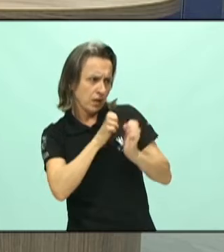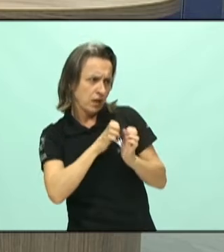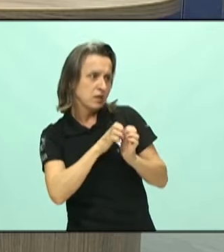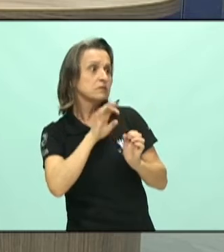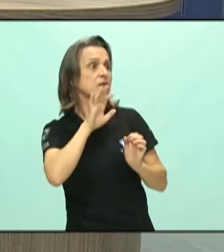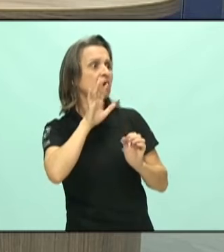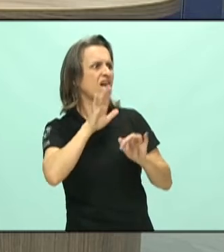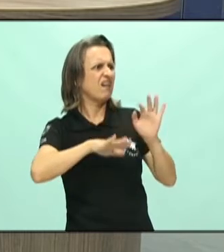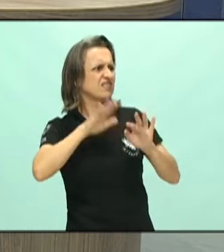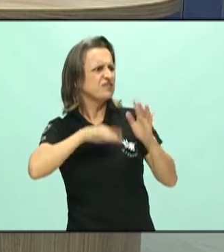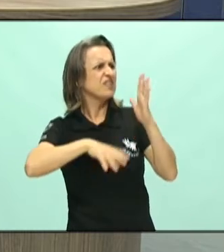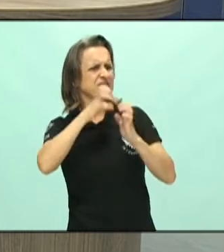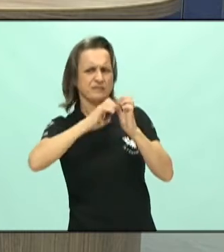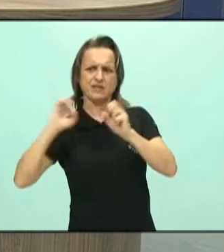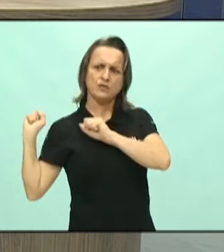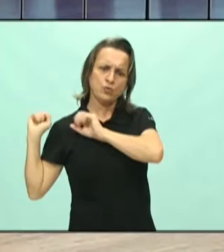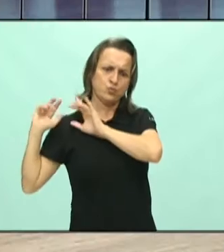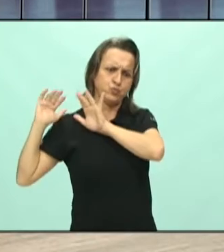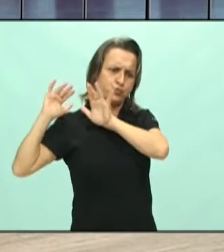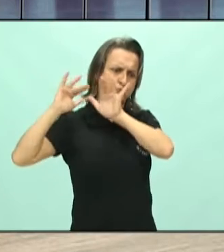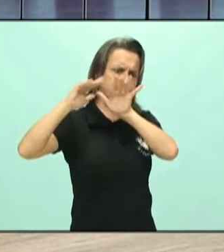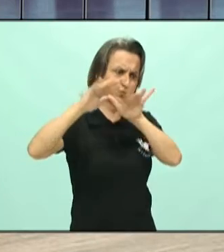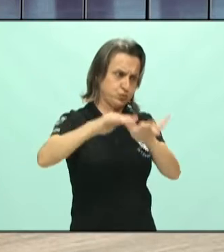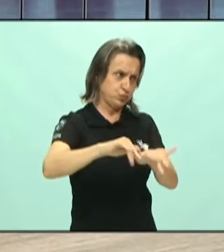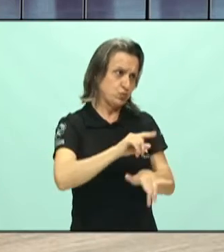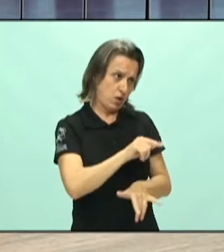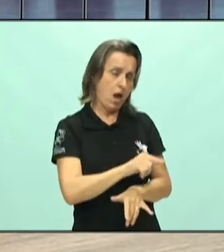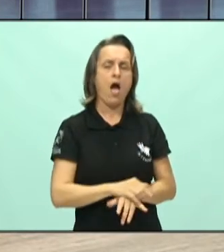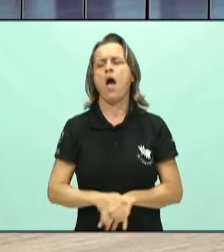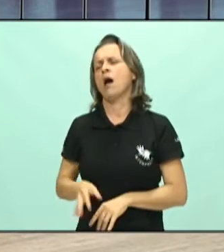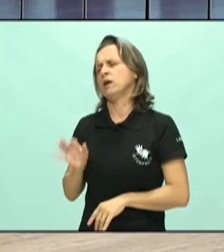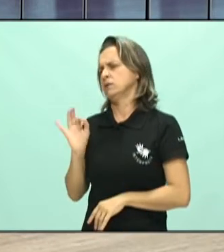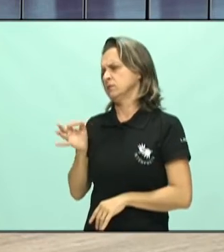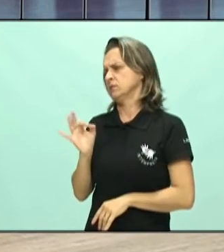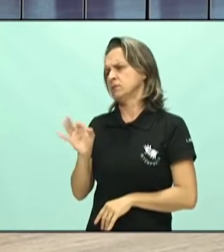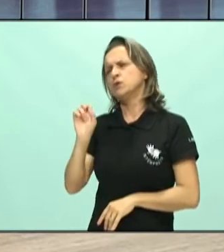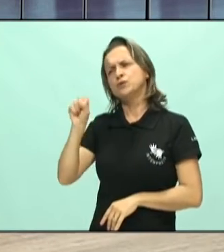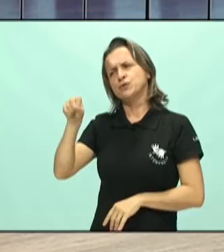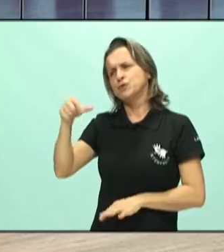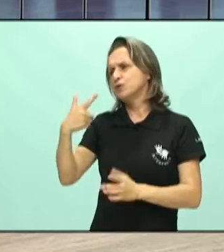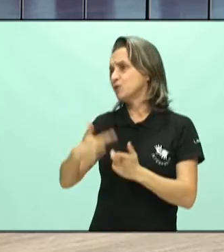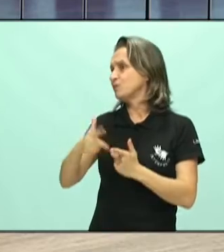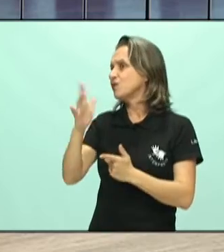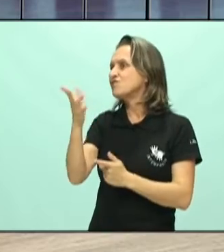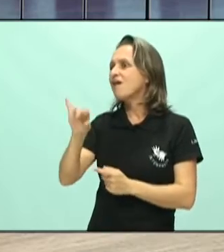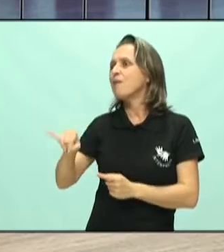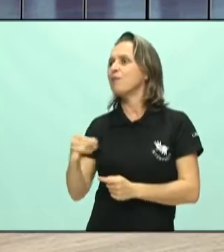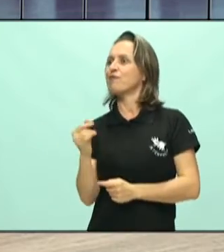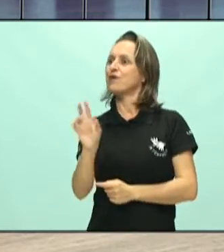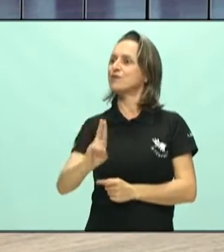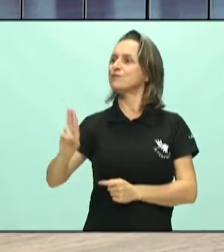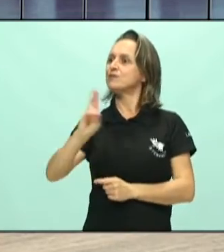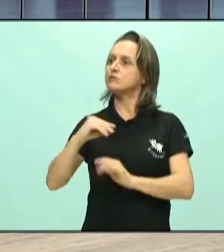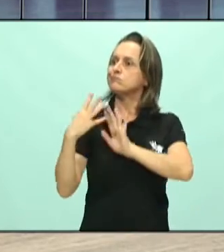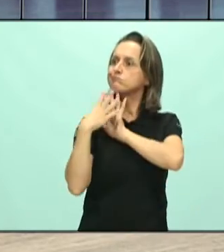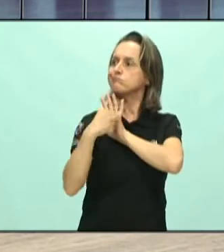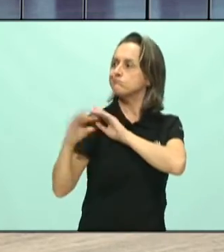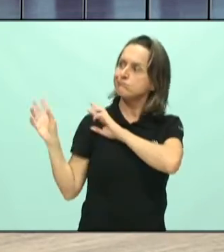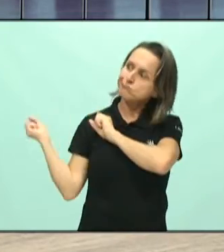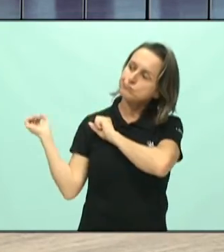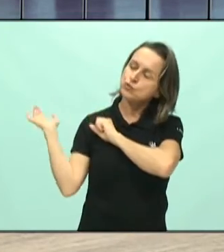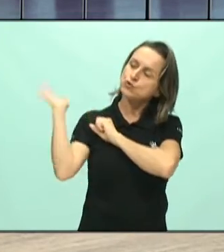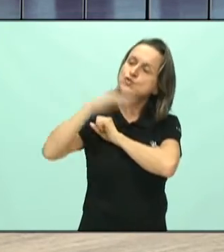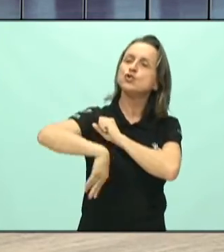monte de junto, com certeza, porque ele já usa aquilo como o seu portfólio, né? É basicamente como